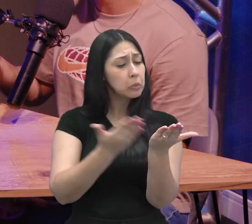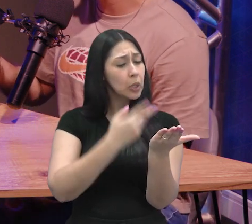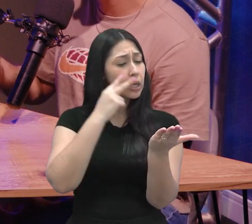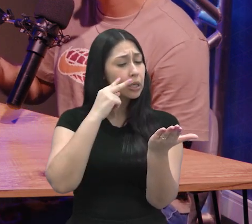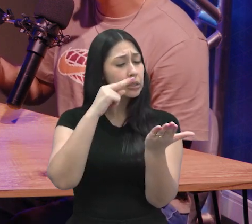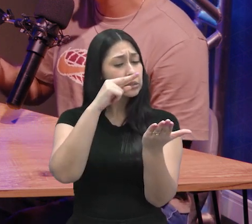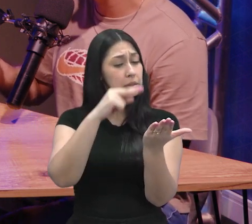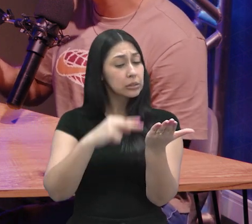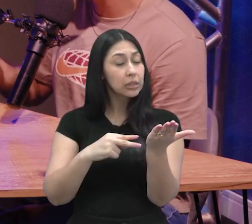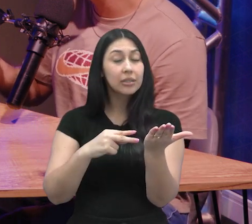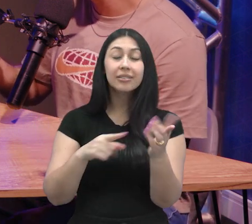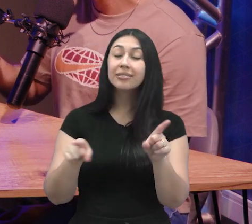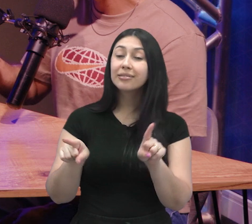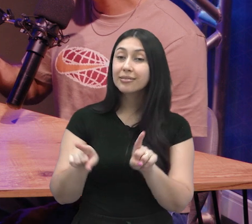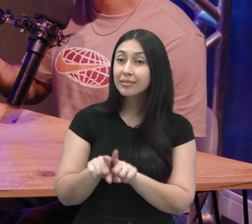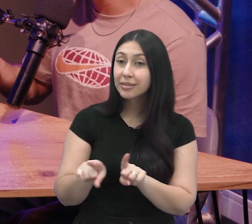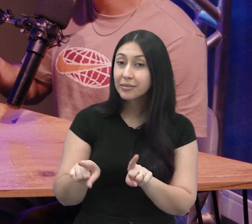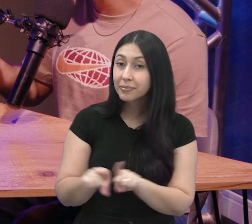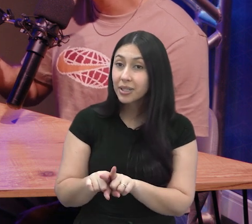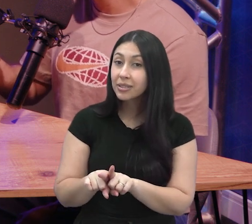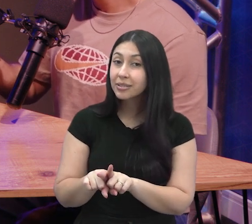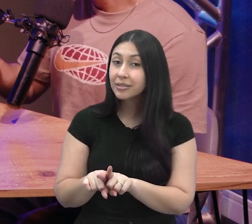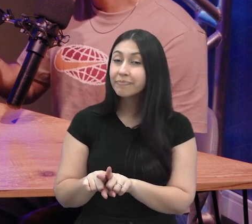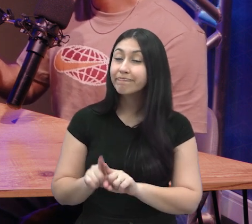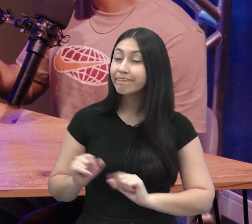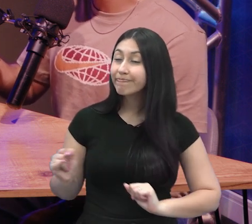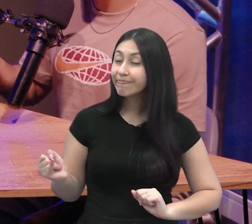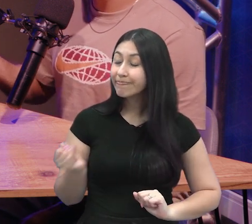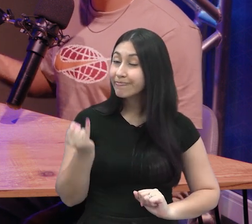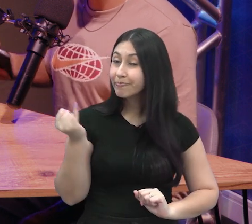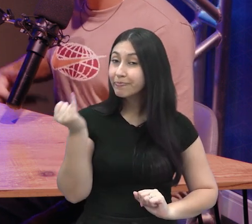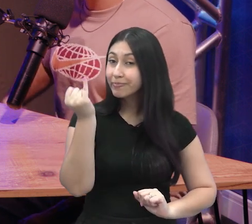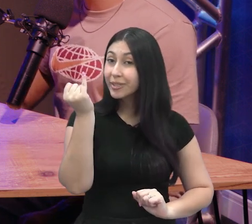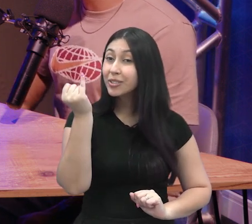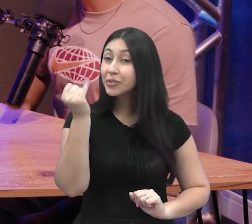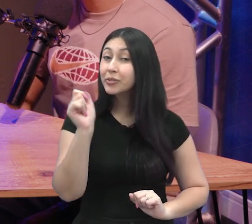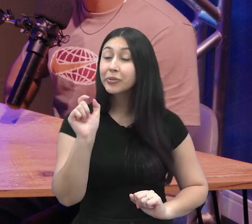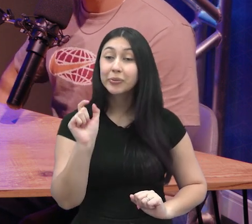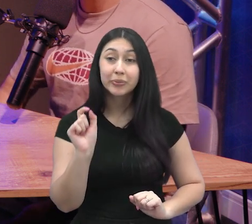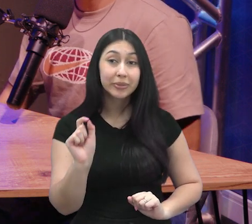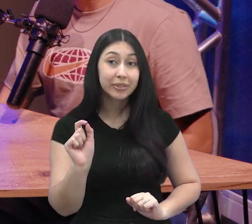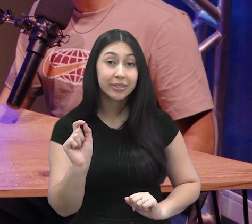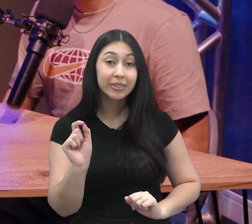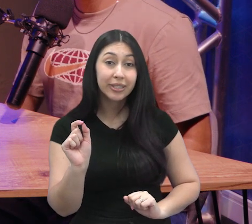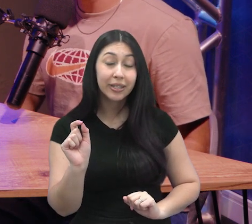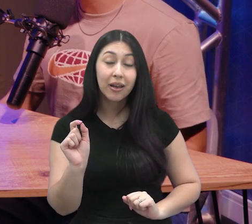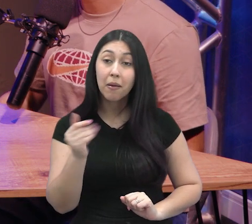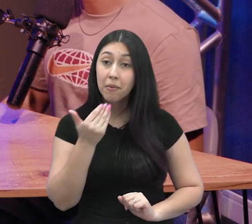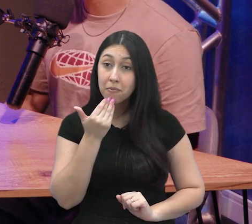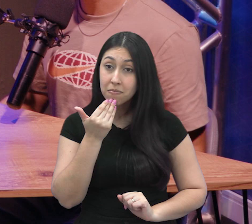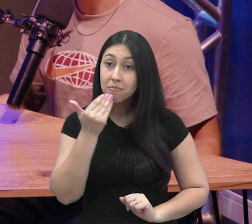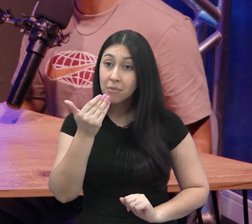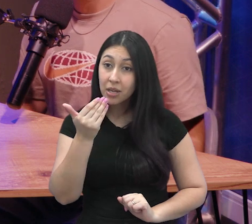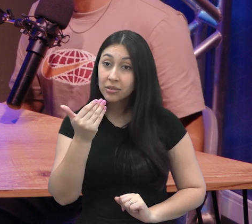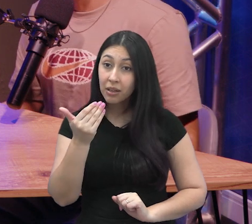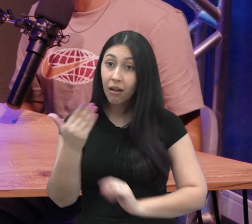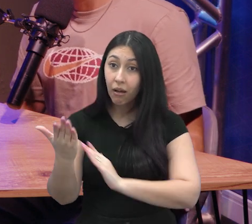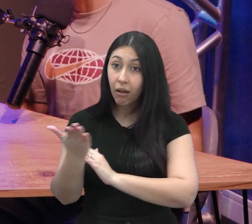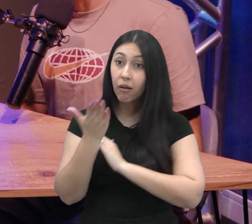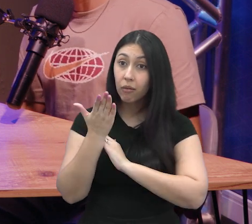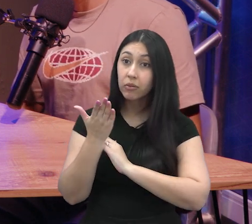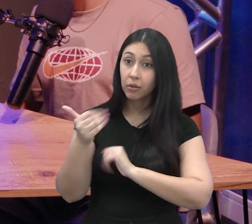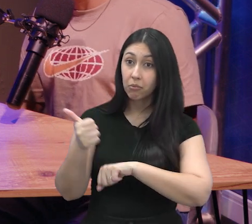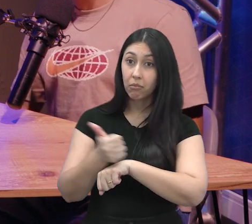físico, né? Alguma coisa nesse sentido. E, por último, mas não menos importante, na verdade, o mais importante, busque a ajuda